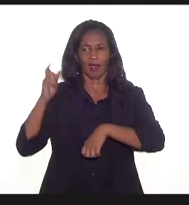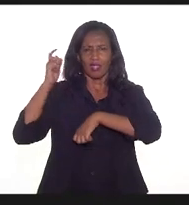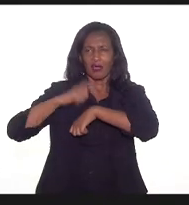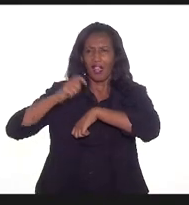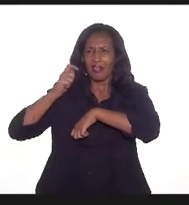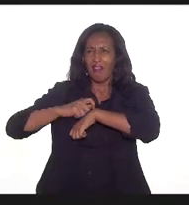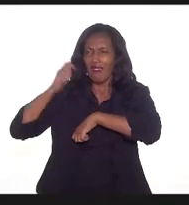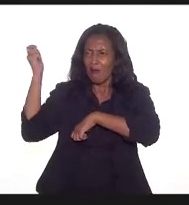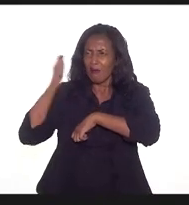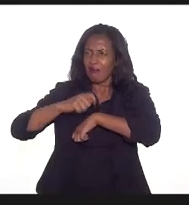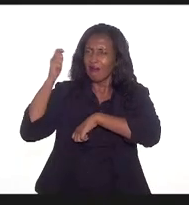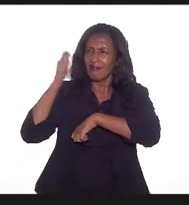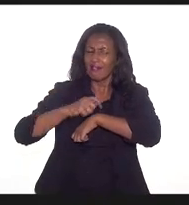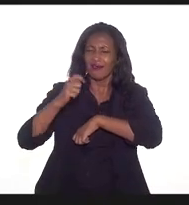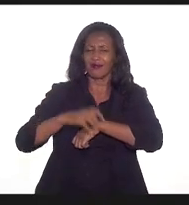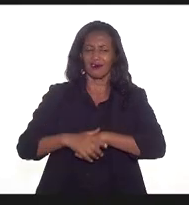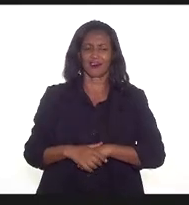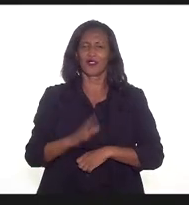Vambora.